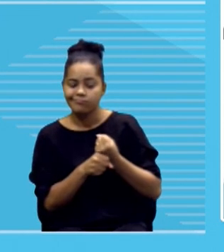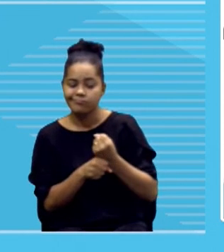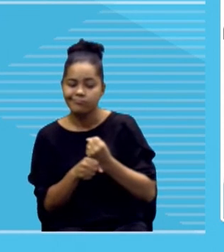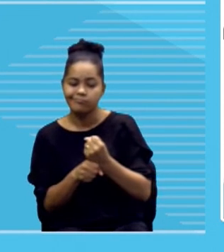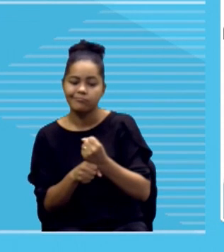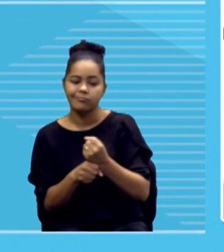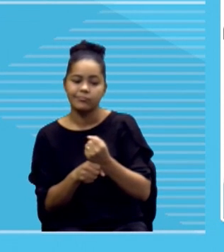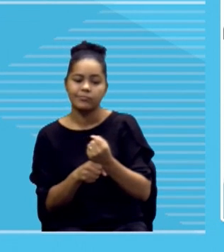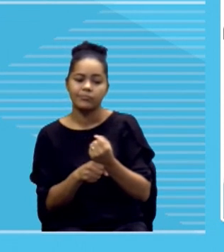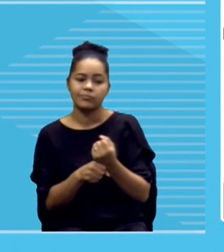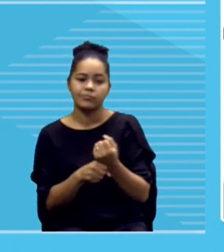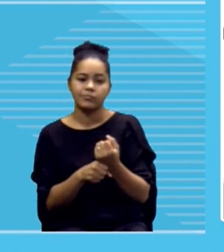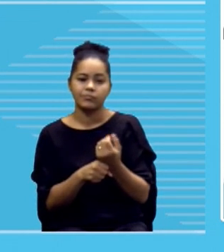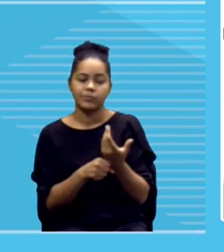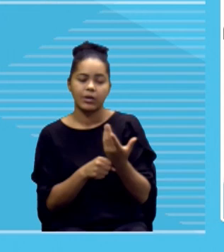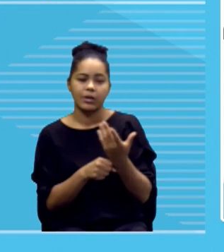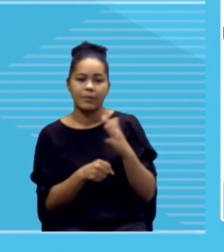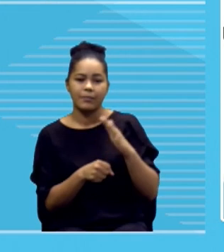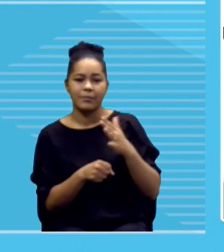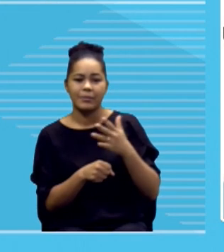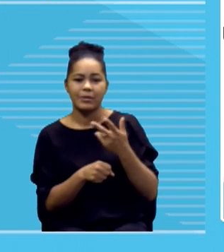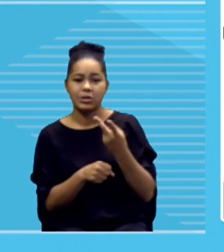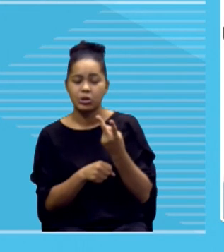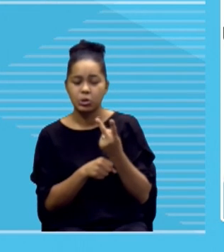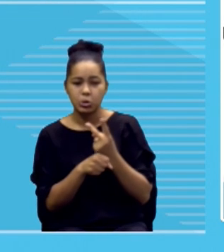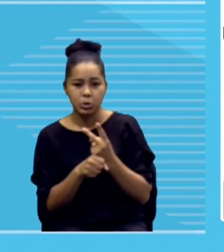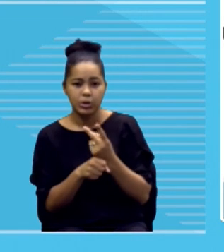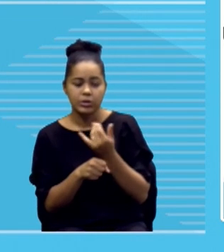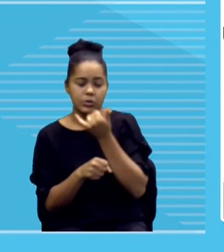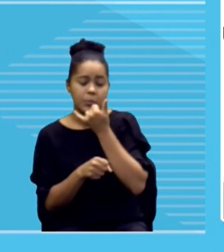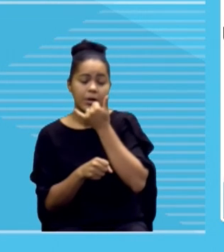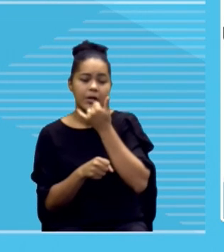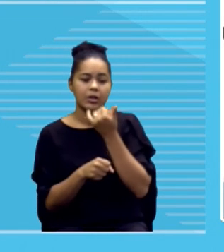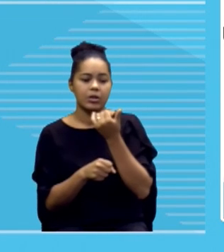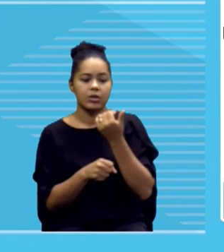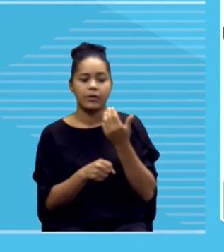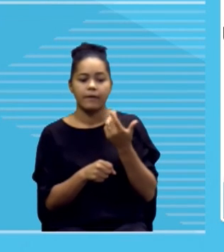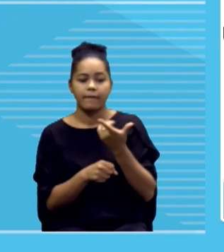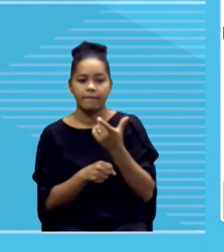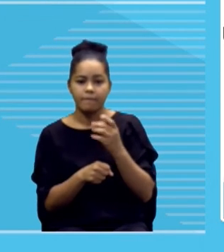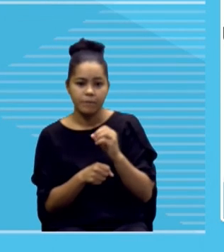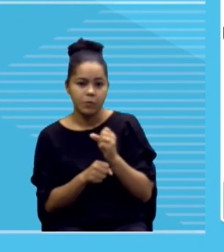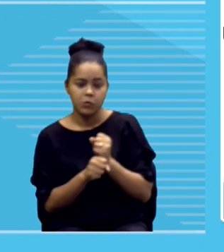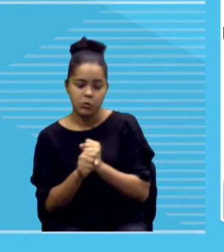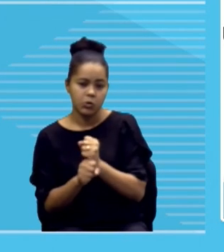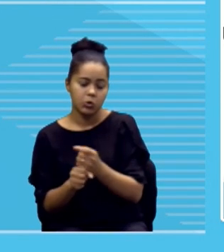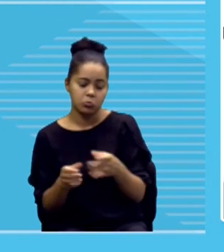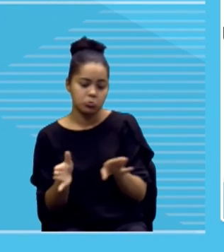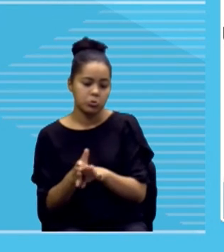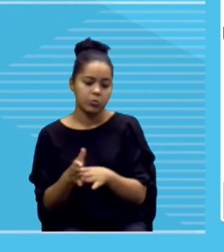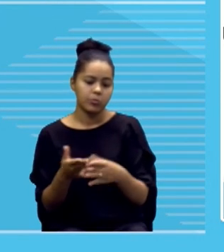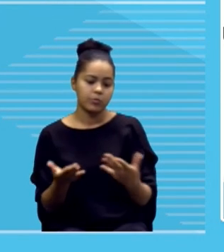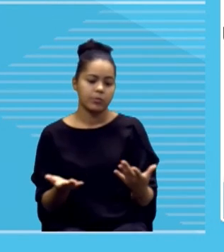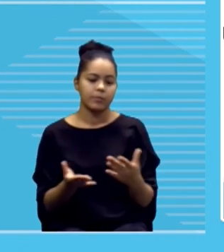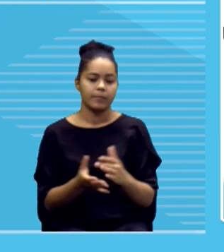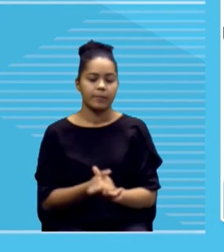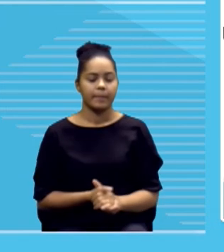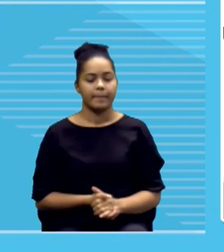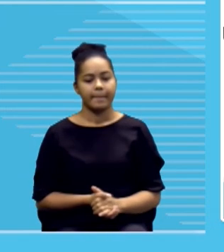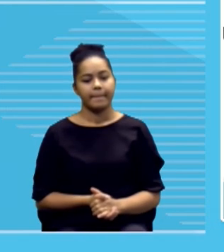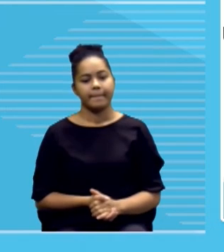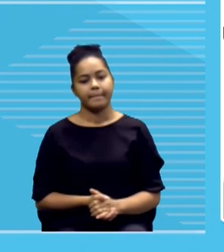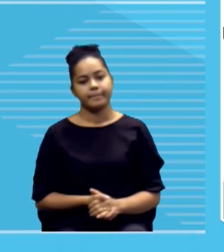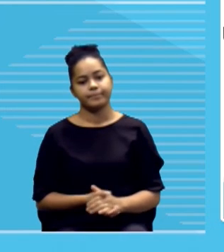de 1 ou 2 décadas no máximo. Então, para abastecer todo aquele município. Então, tem pequenos interiores do Brasil, ou